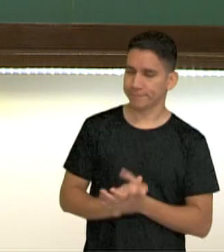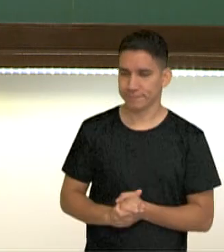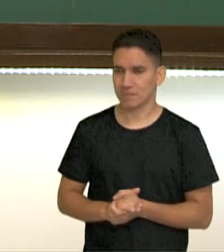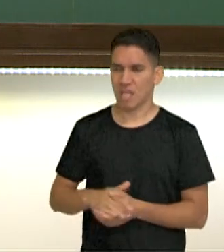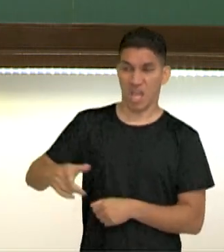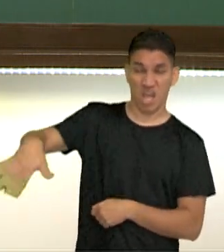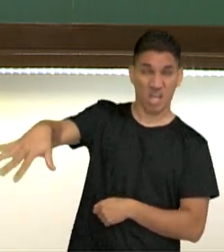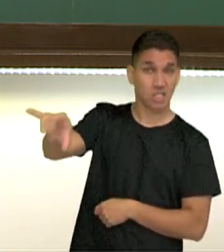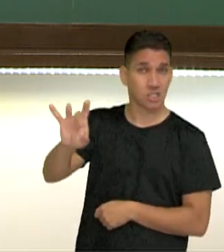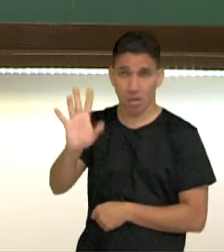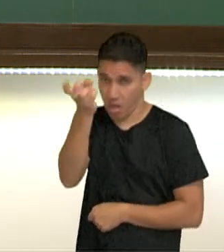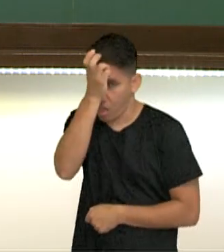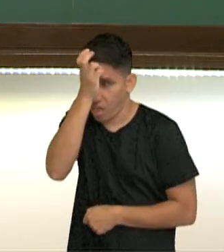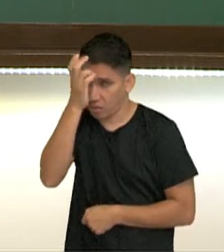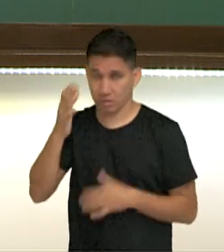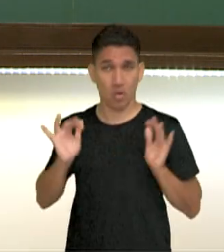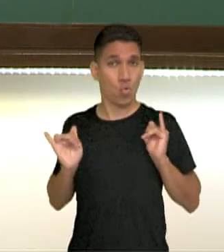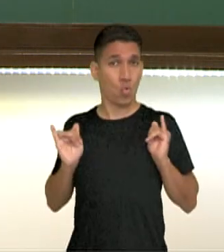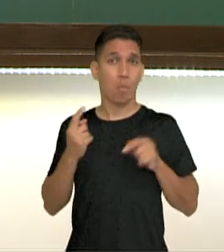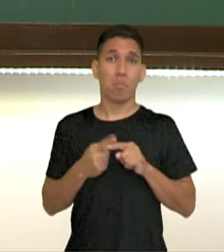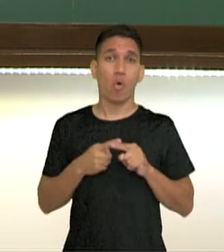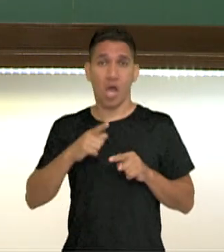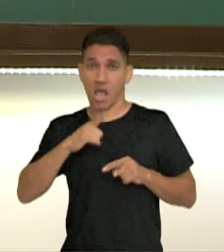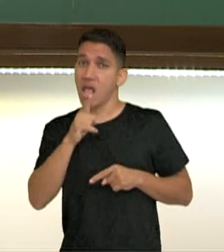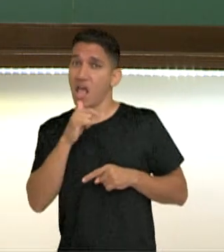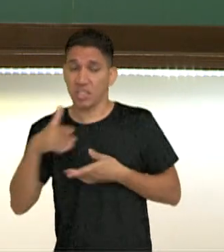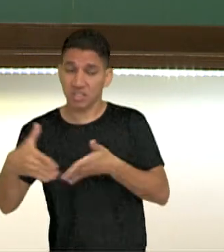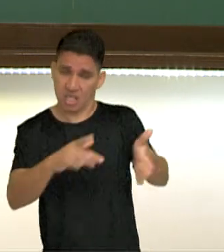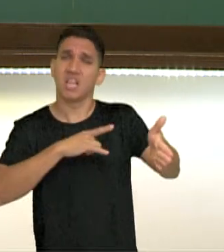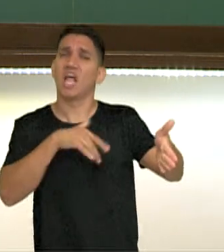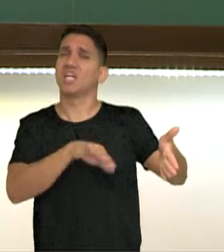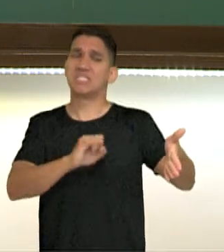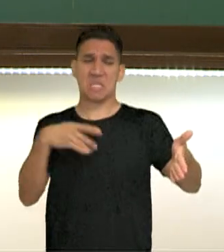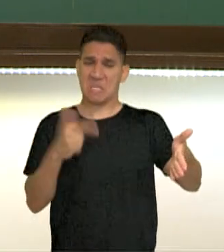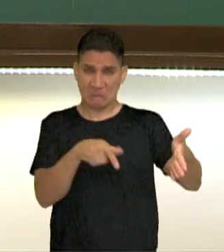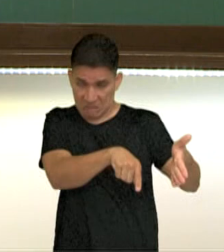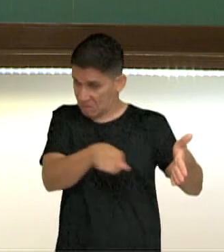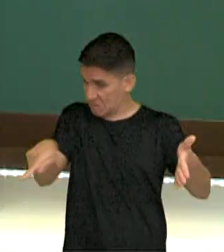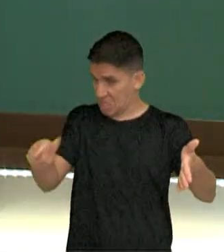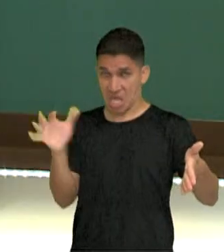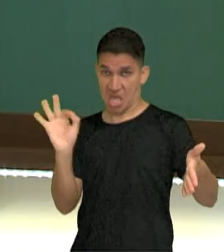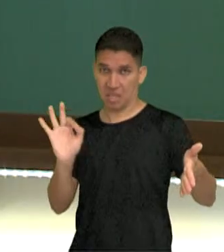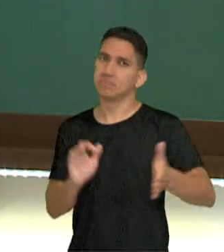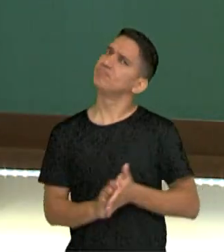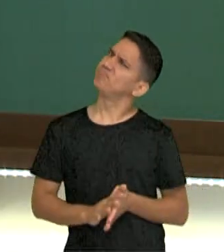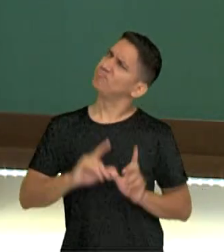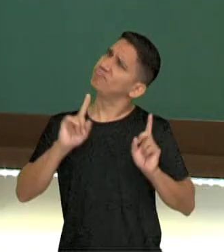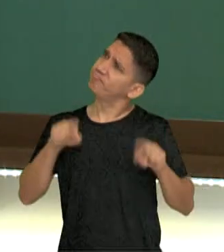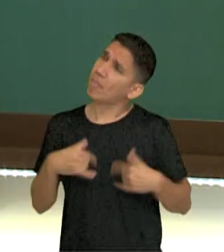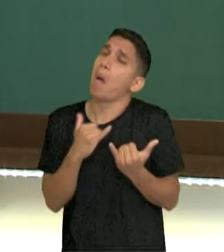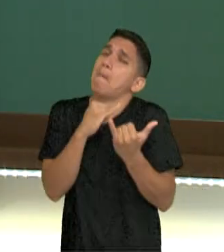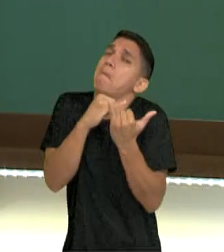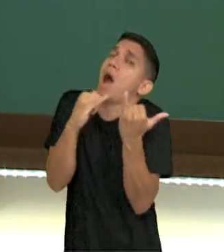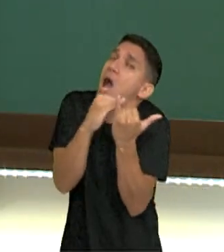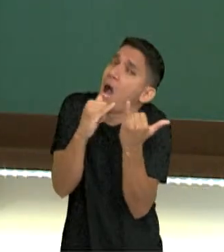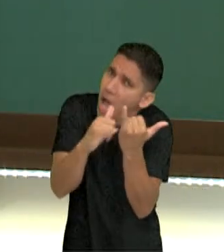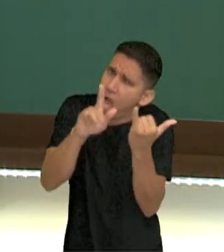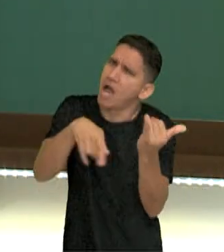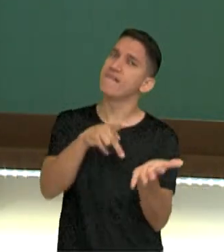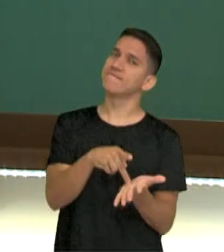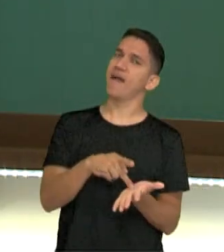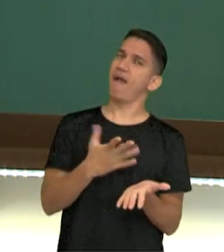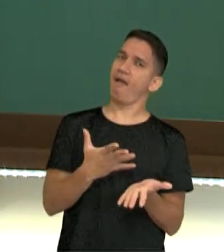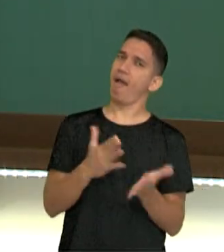está no Egito de boa, porque tem esse baita desse rio Nilo. Se não tivesse rio Nilo, os caras não estavam aqui. É verdade em partes.